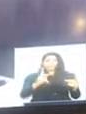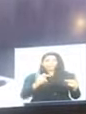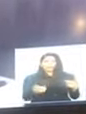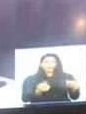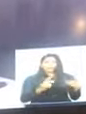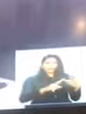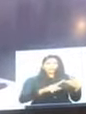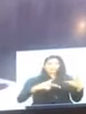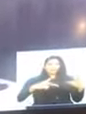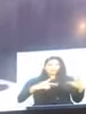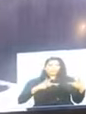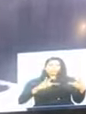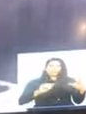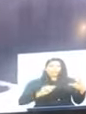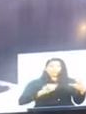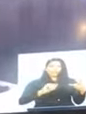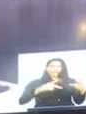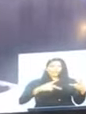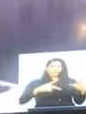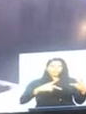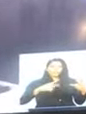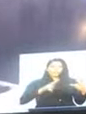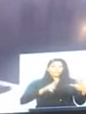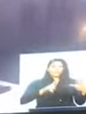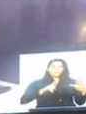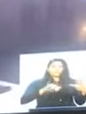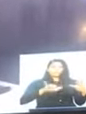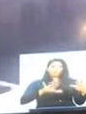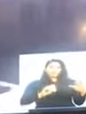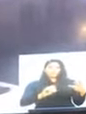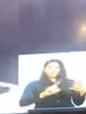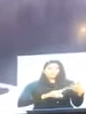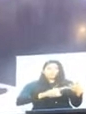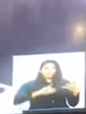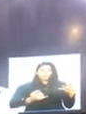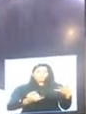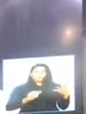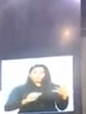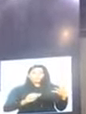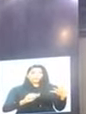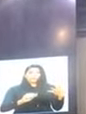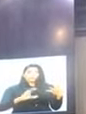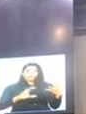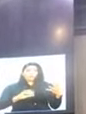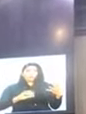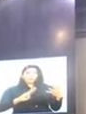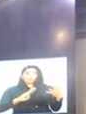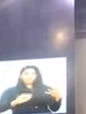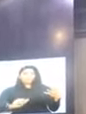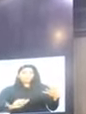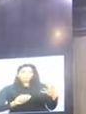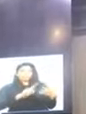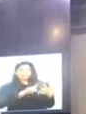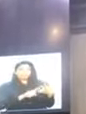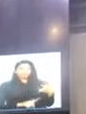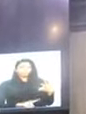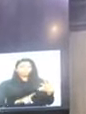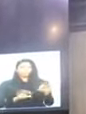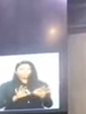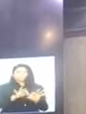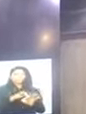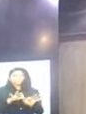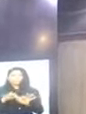do Tapuio e Jacundá. Portanto, é mais uma realização do prefeito Edson